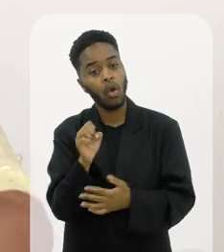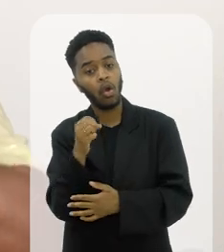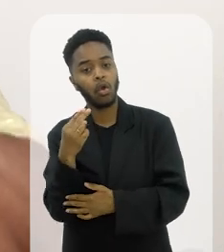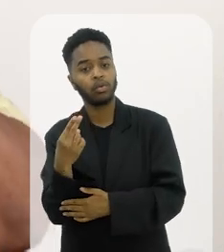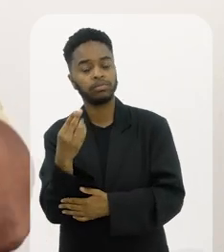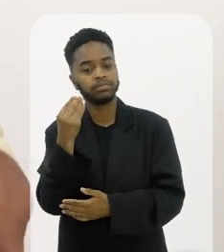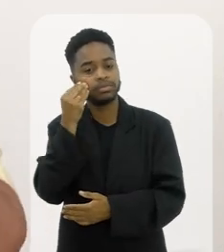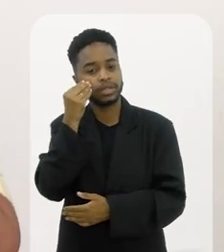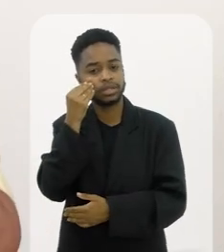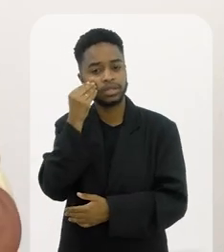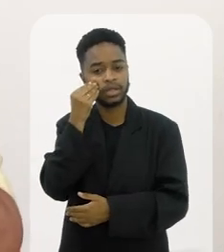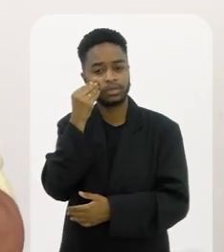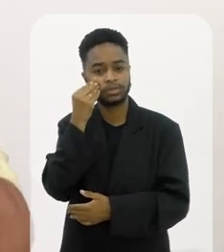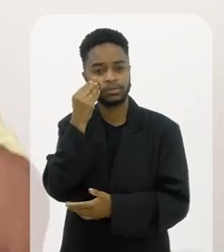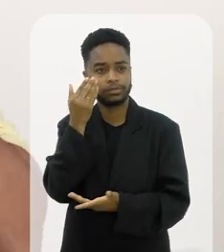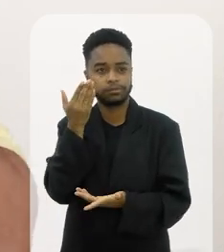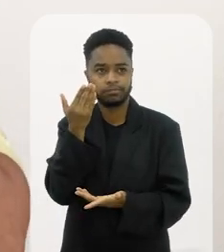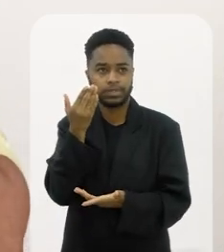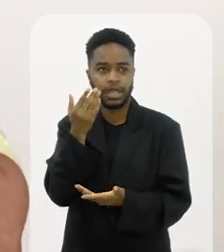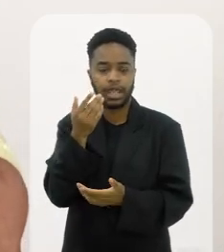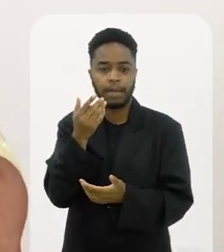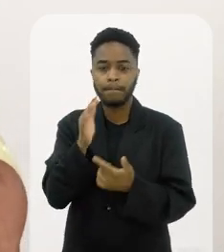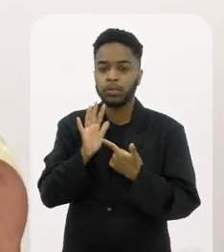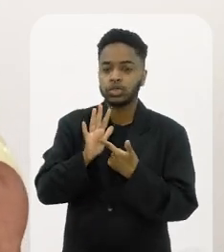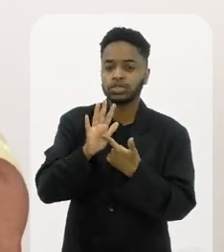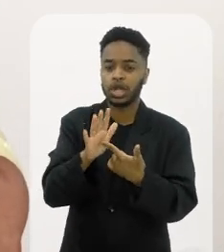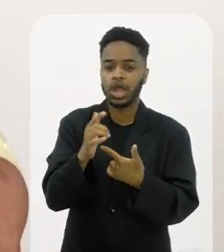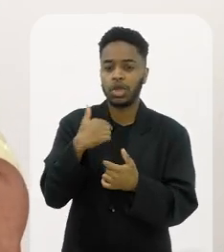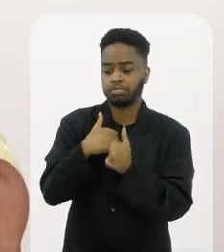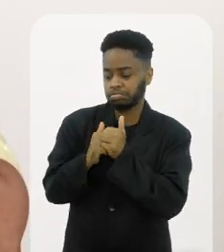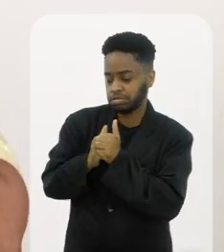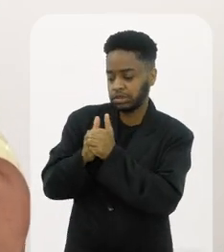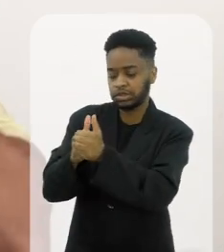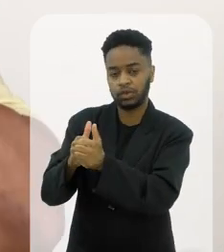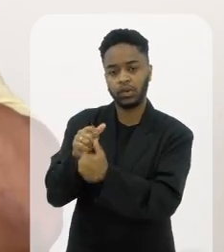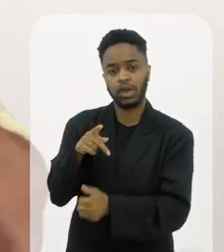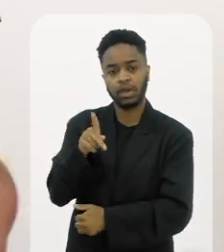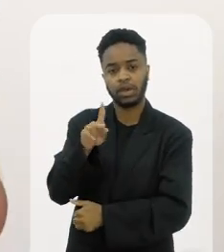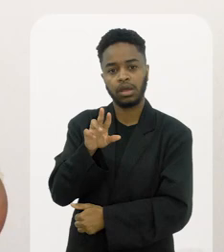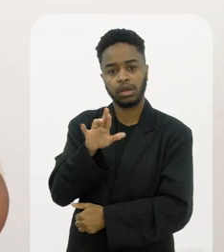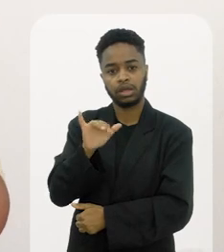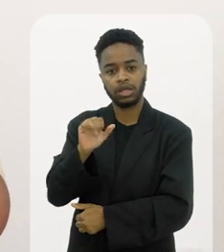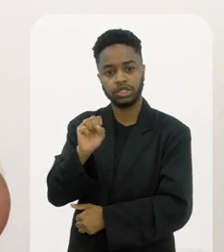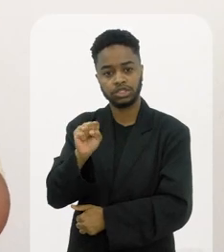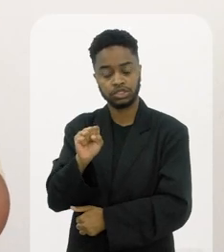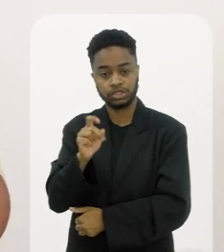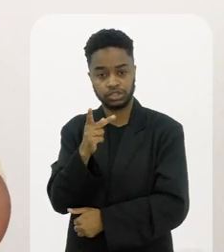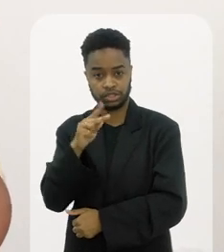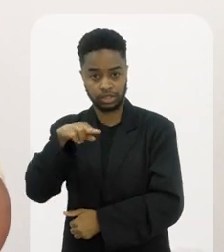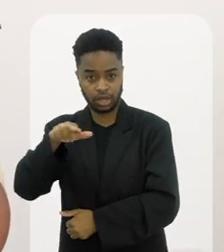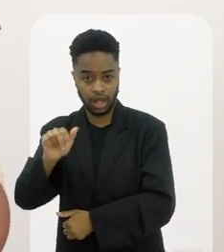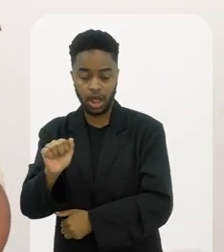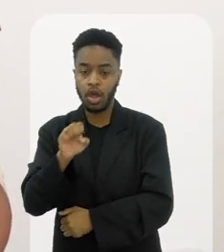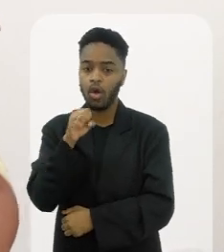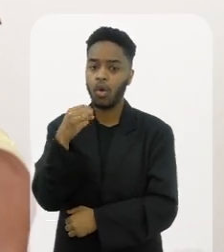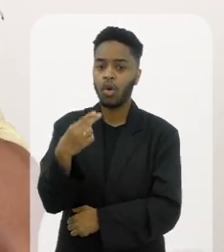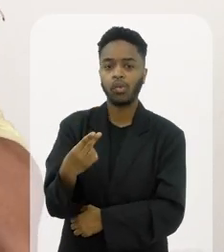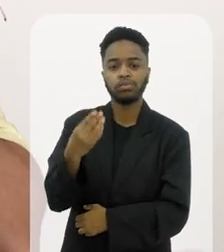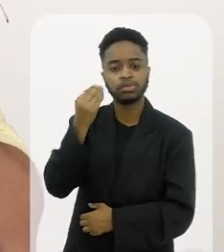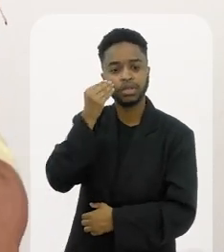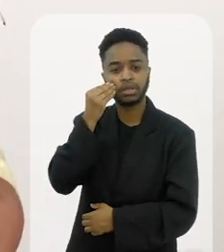Se você está buscando assumir essa plataforma de devota de Krishna, né? De estar buscando